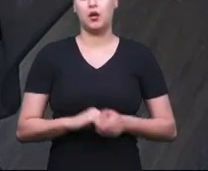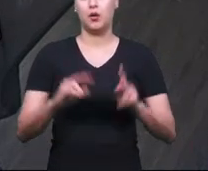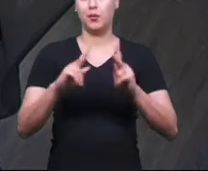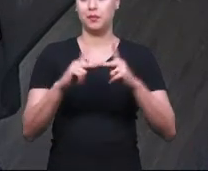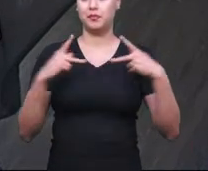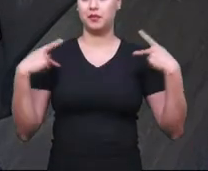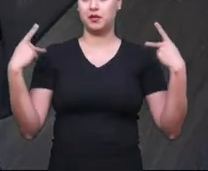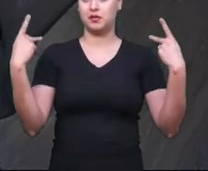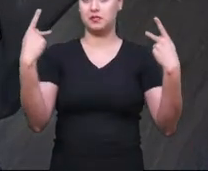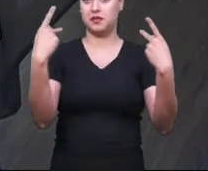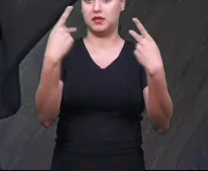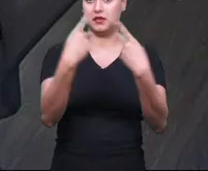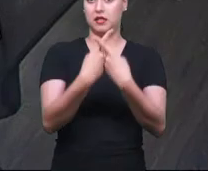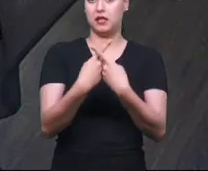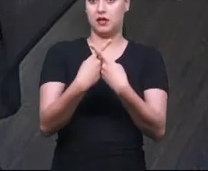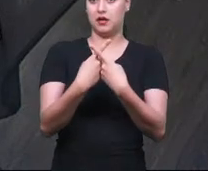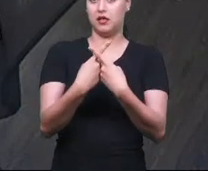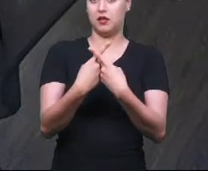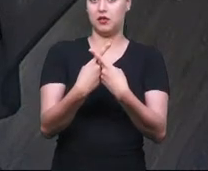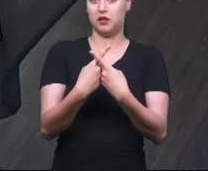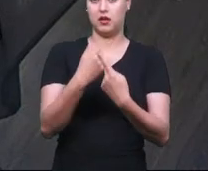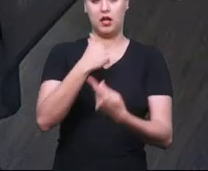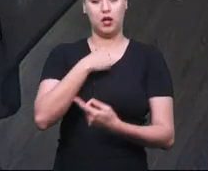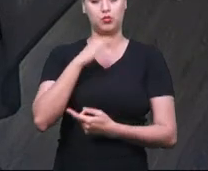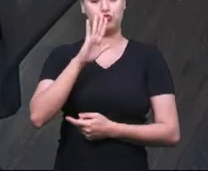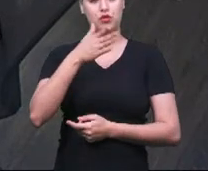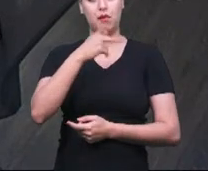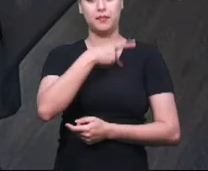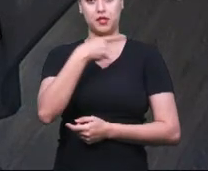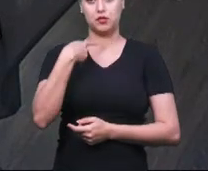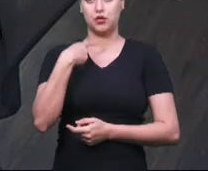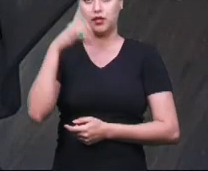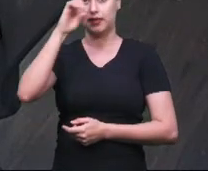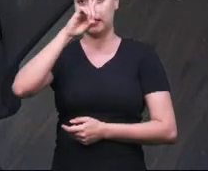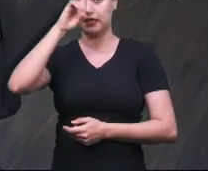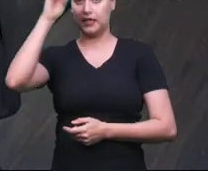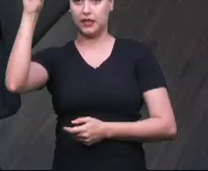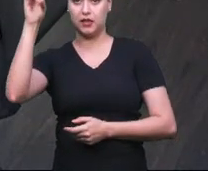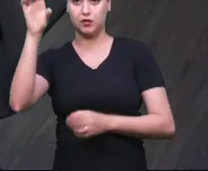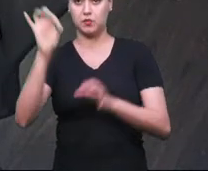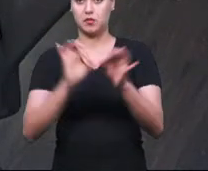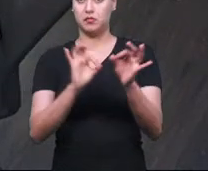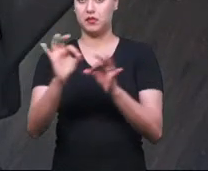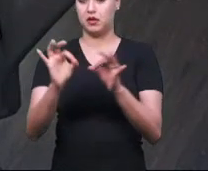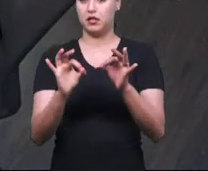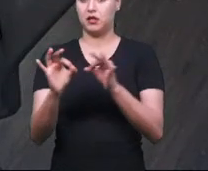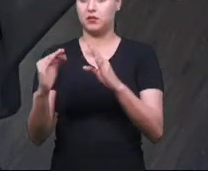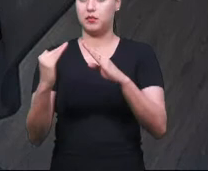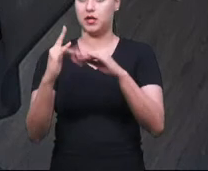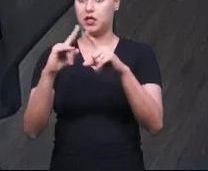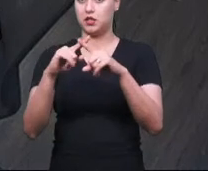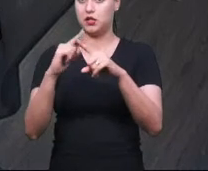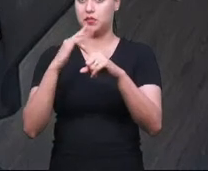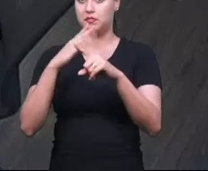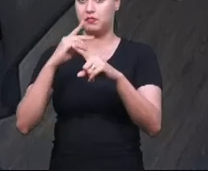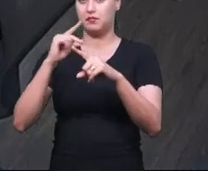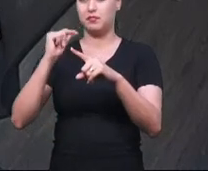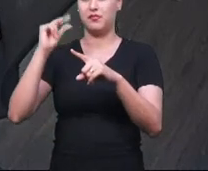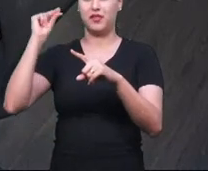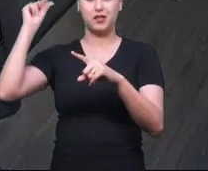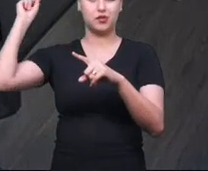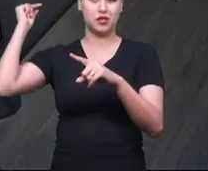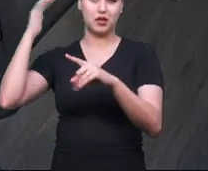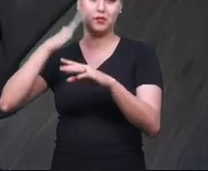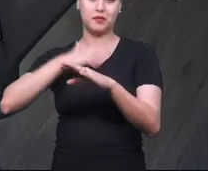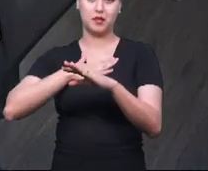presbitério discerniu, eu já estava ordenado, que Deus estava separando uma igreja para mim, que era uma igreja antiga na obra, que